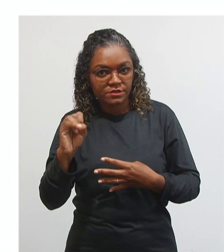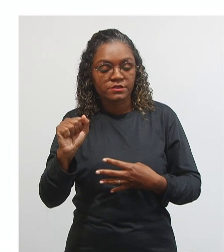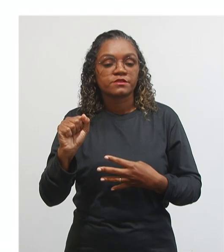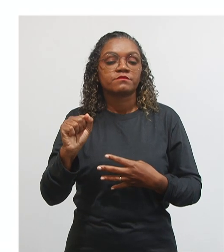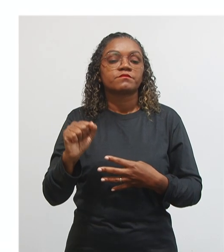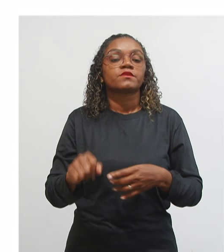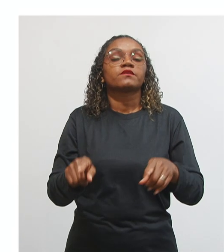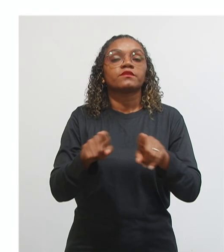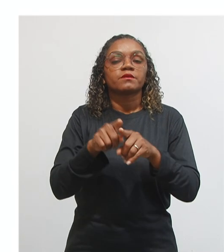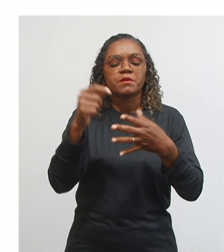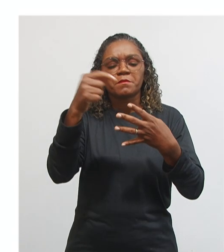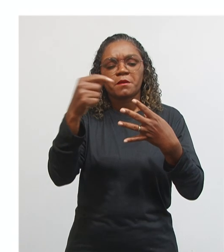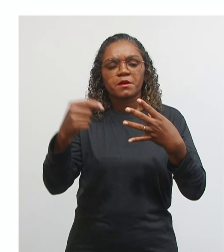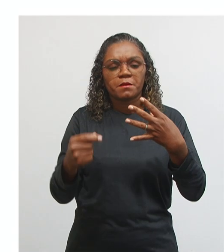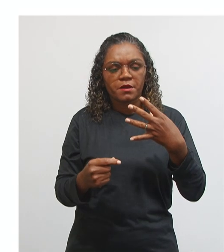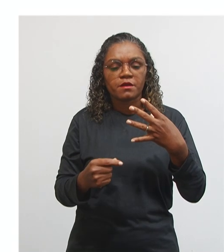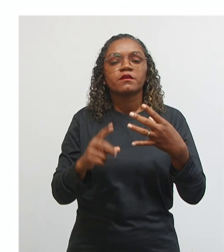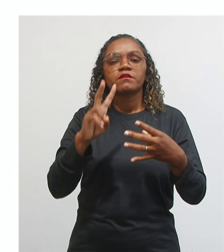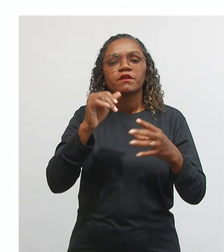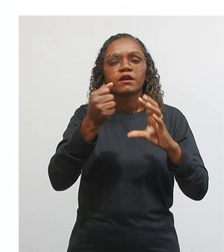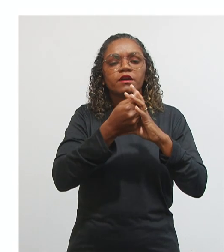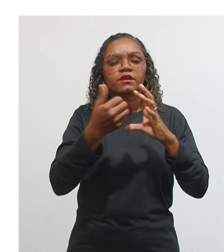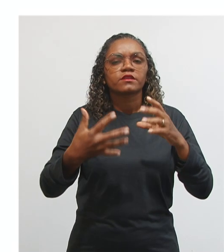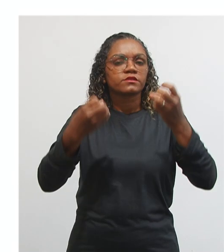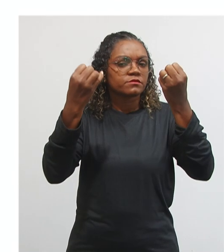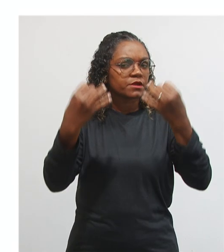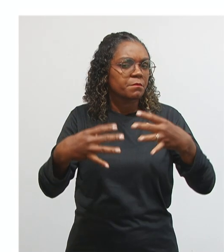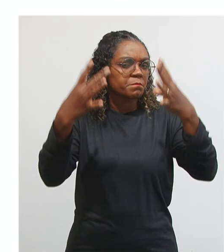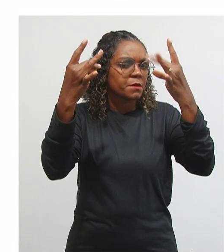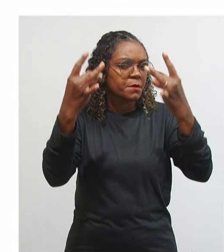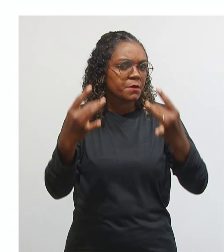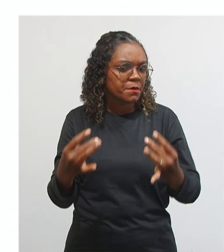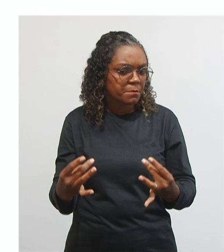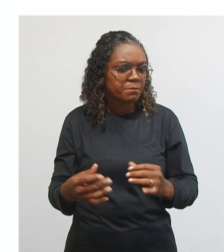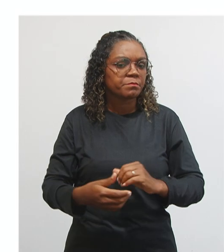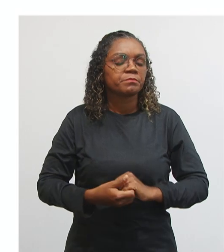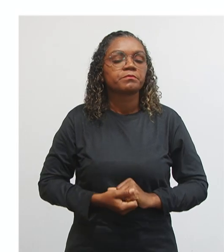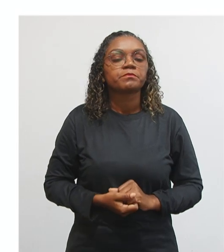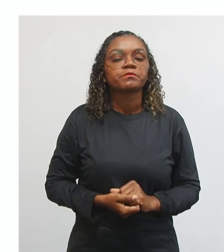que é cada uma dessas características.